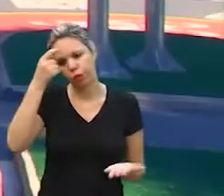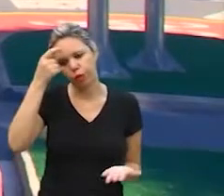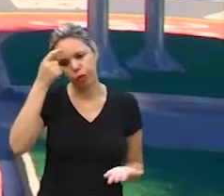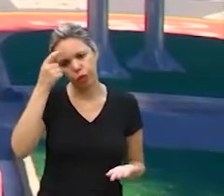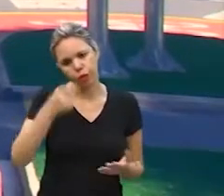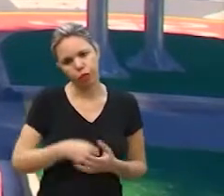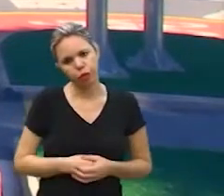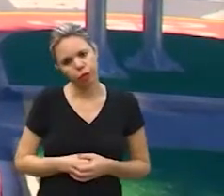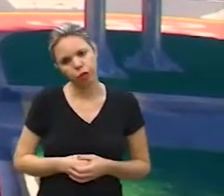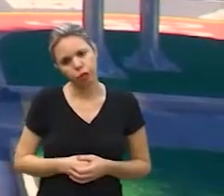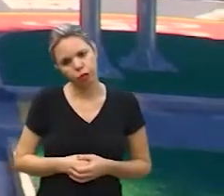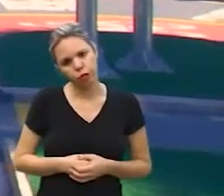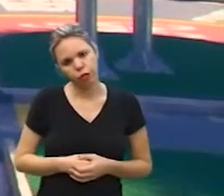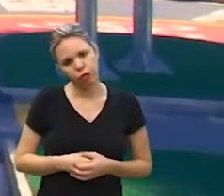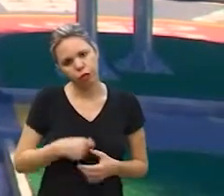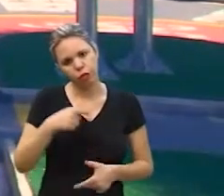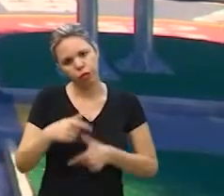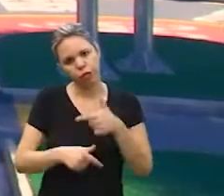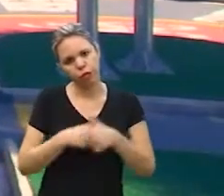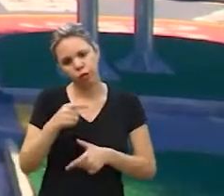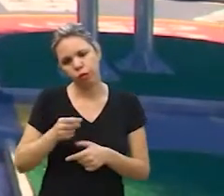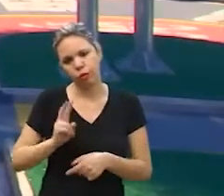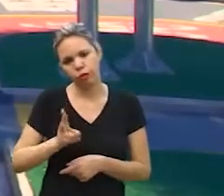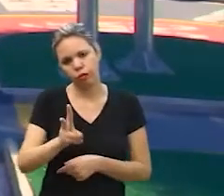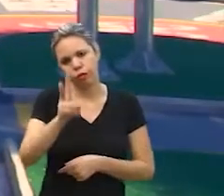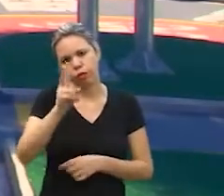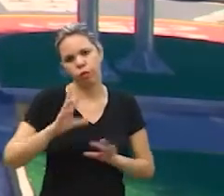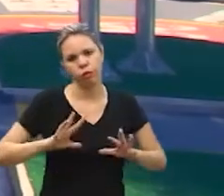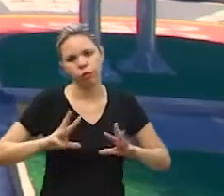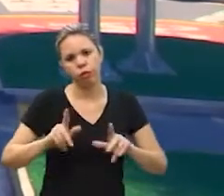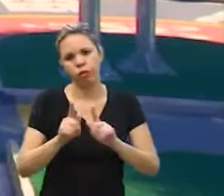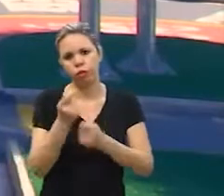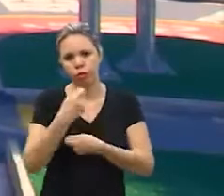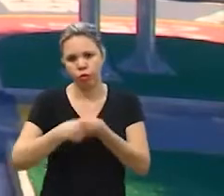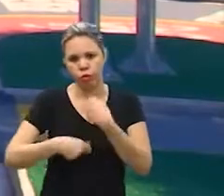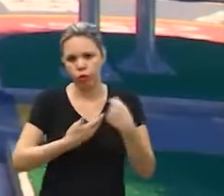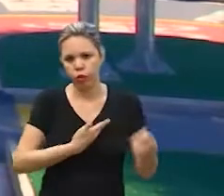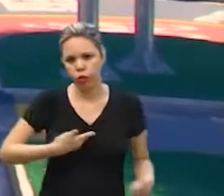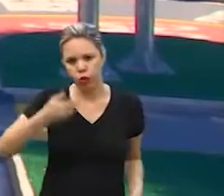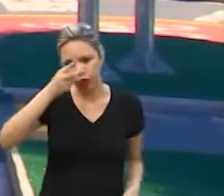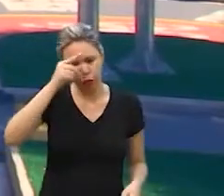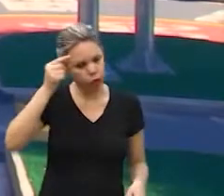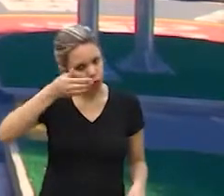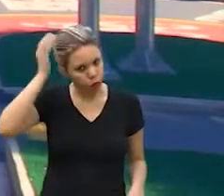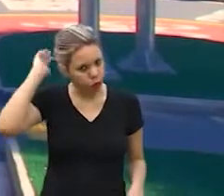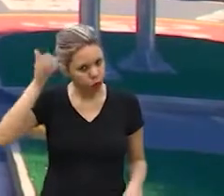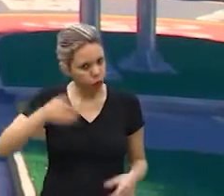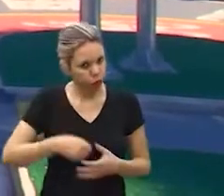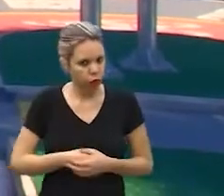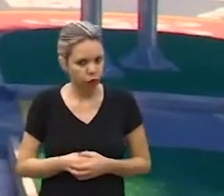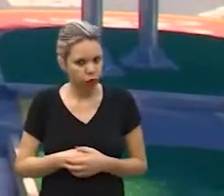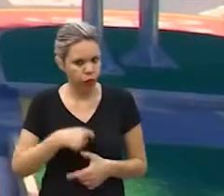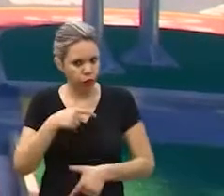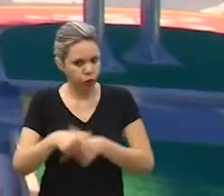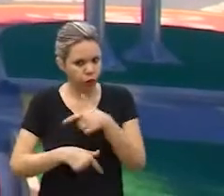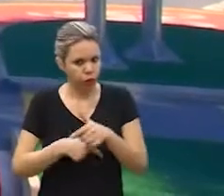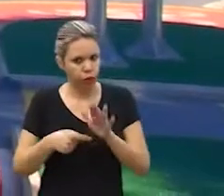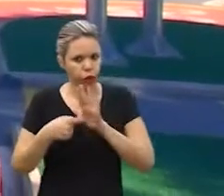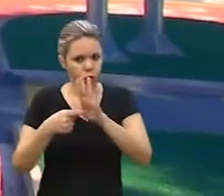de conscientização, porém é um trabalho que vai seguir em toda a gestão do governo Dário, né? É um trabalho